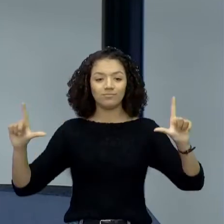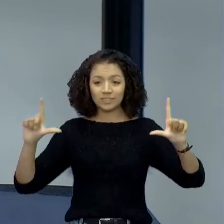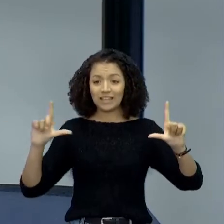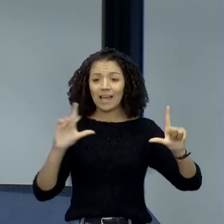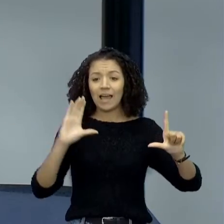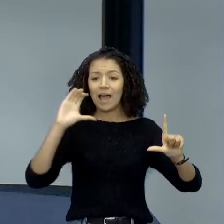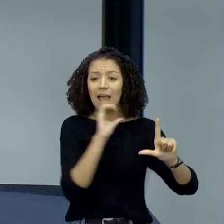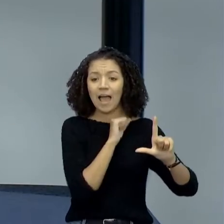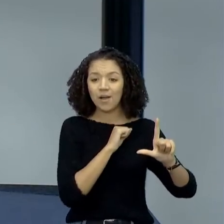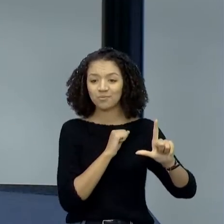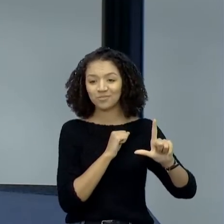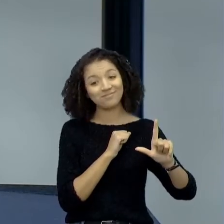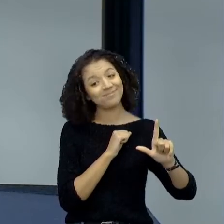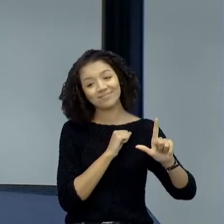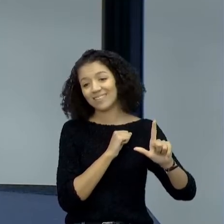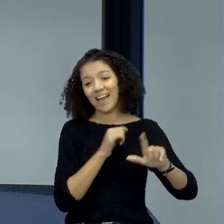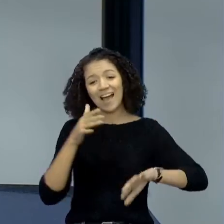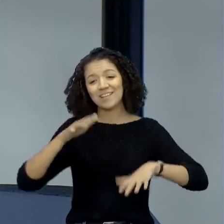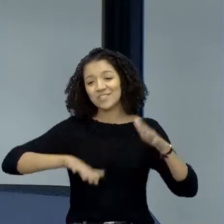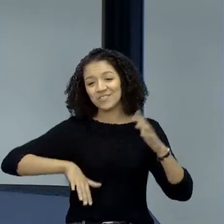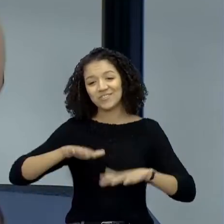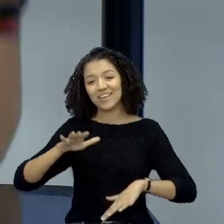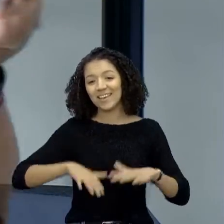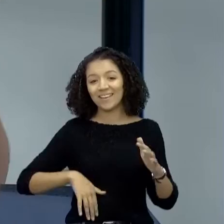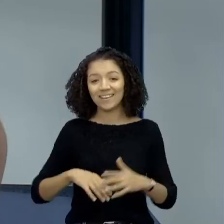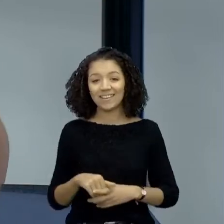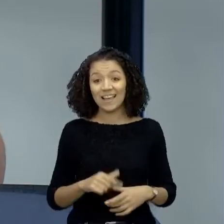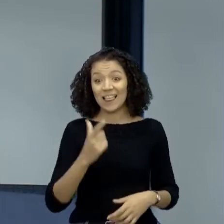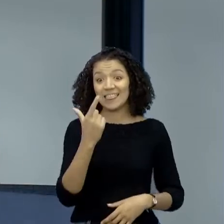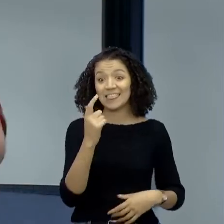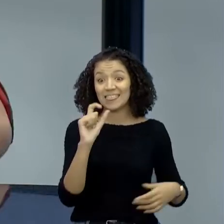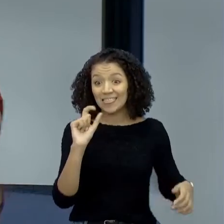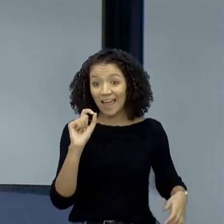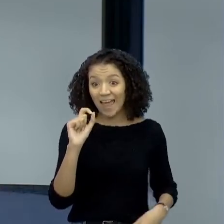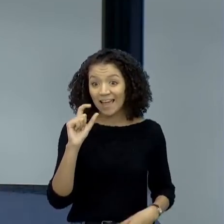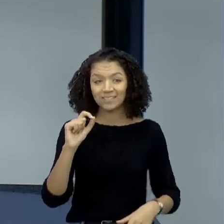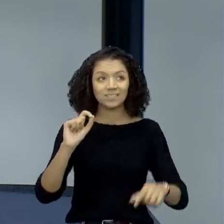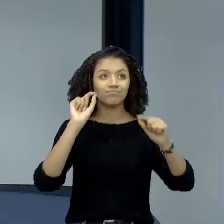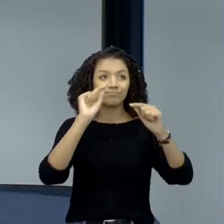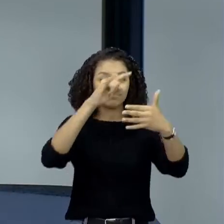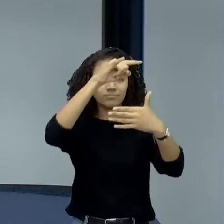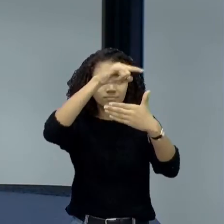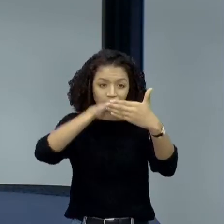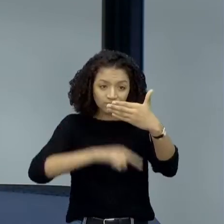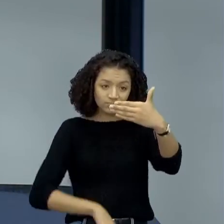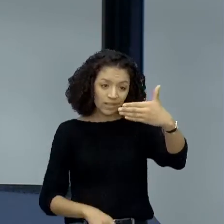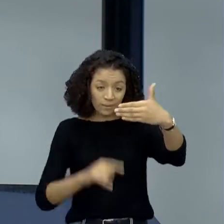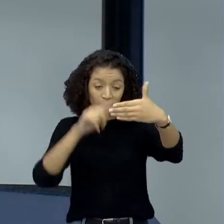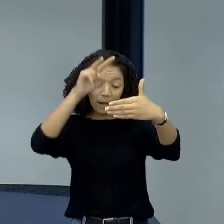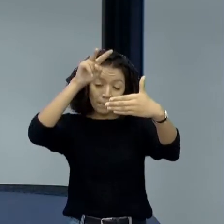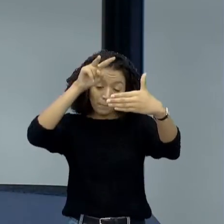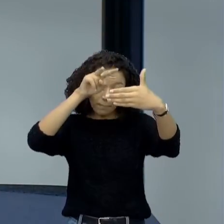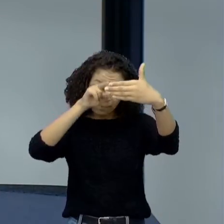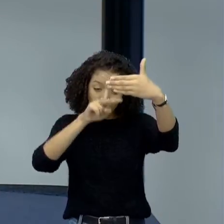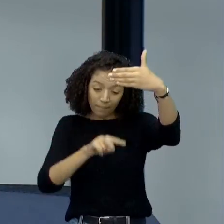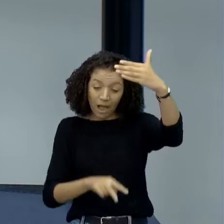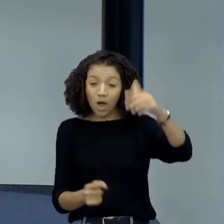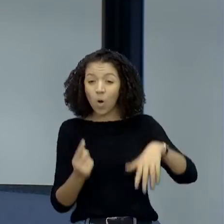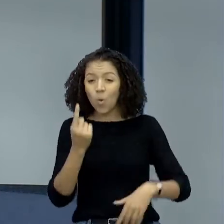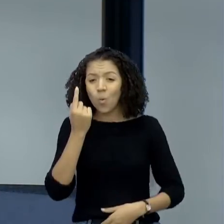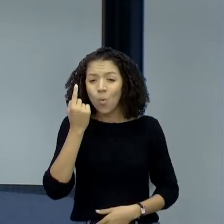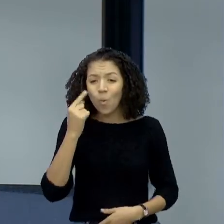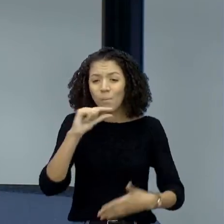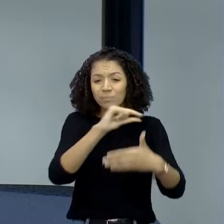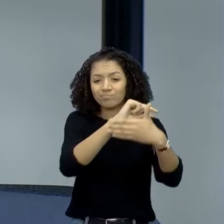dependendo do que você quer, não, é uma colcha de retalhos. Você vai pegar 10 documentos, vai pegar uma linha de cada um para construir alguma